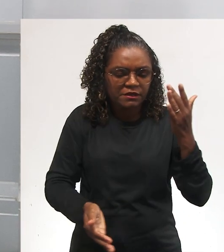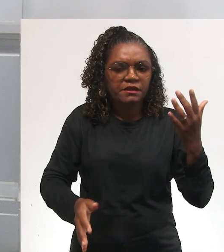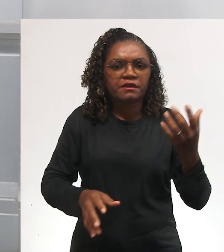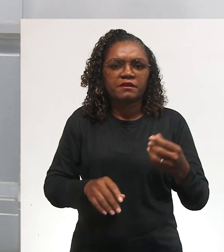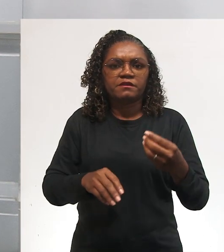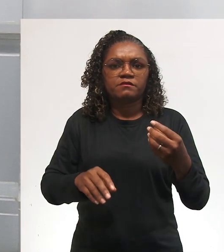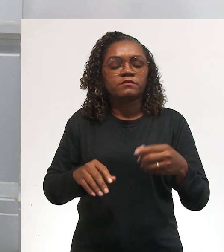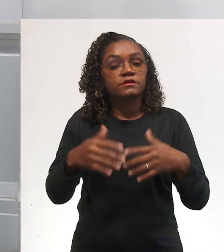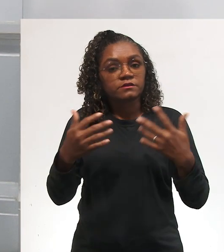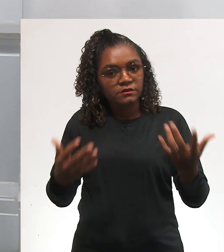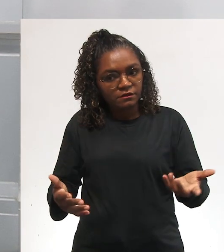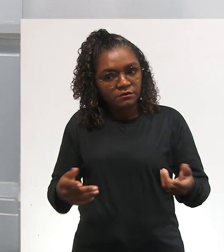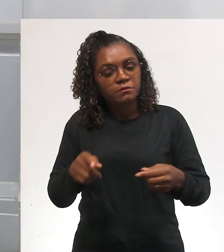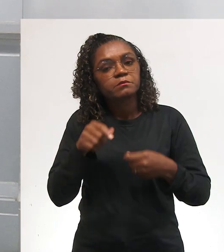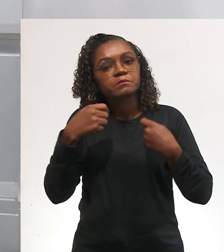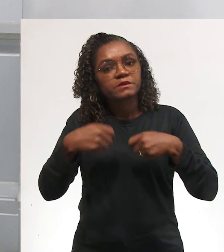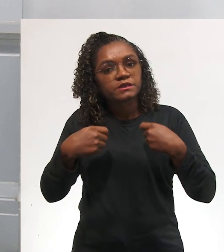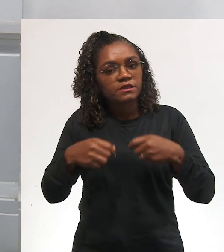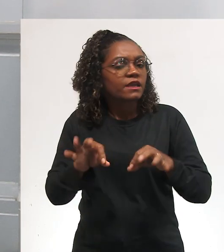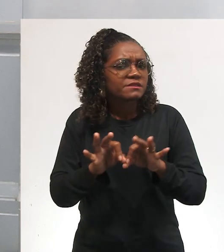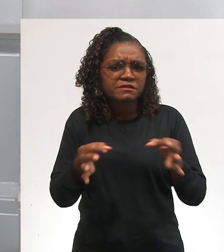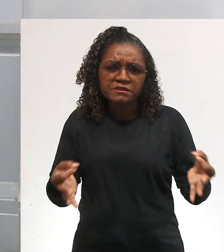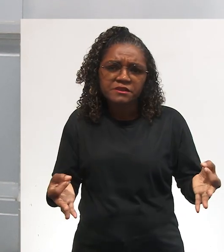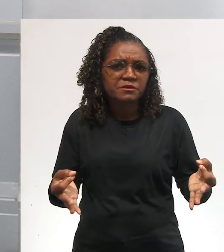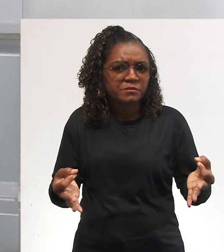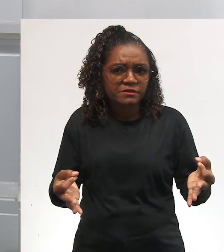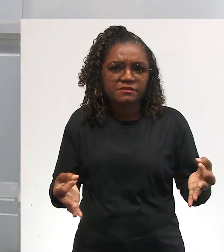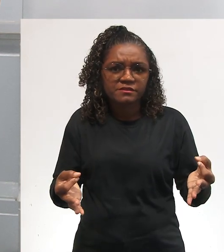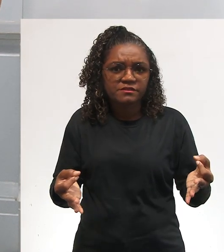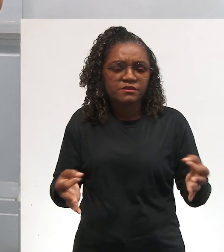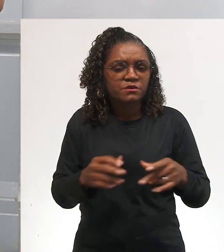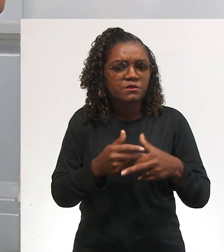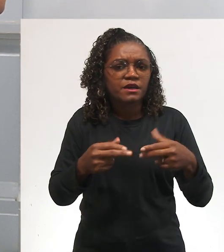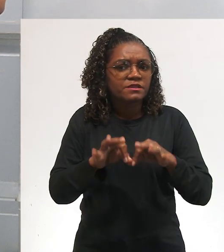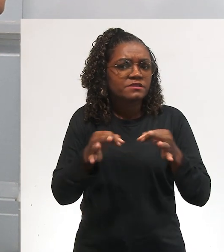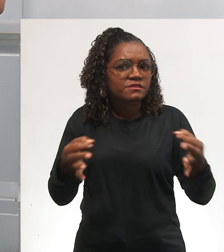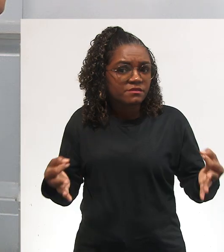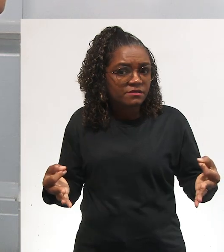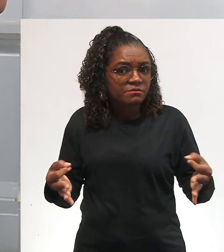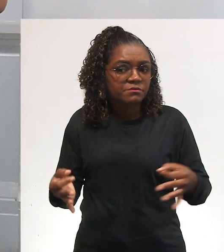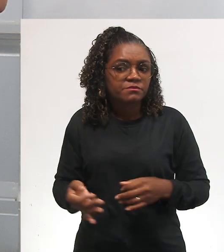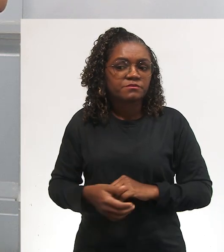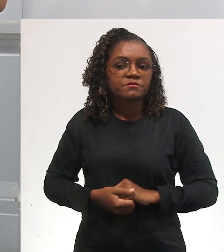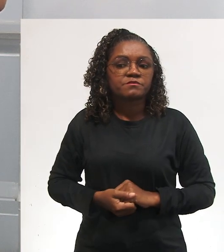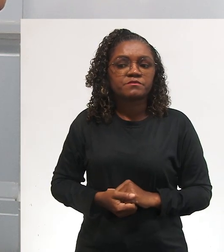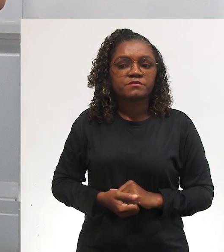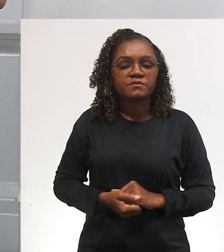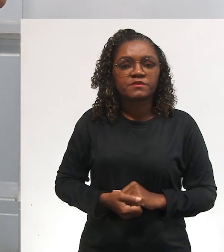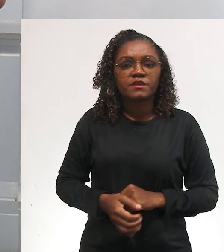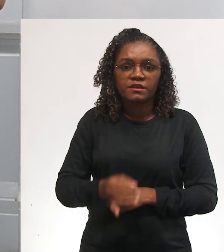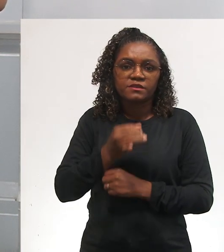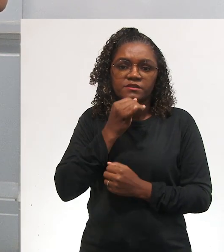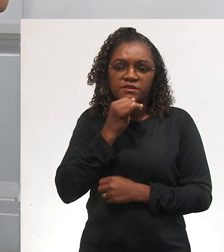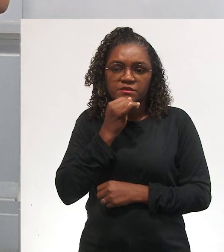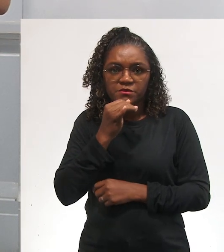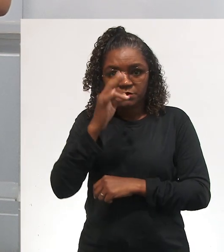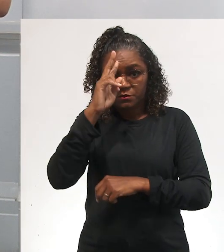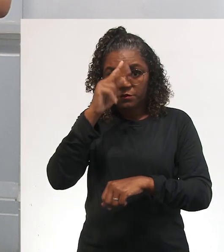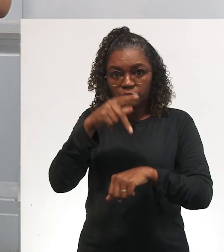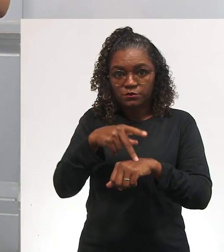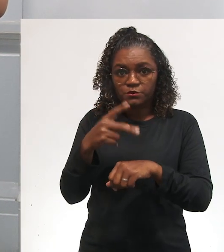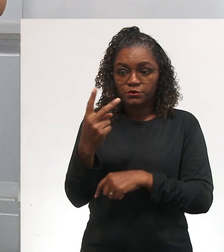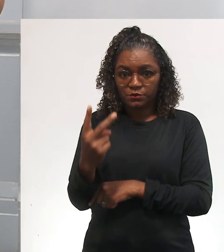perdendo no meio da produção, né? Coisas simples. O Damon e o Juran,